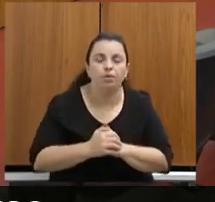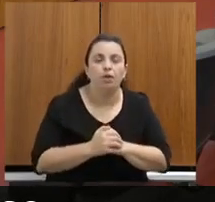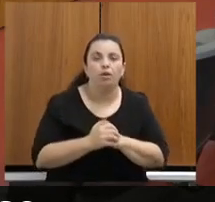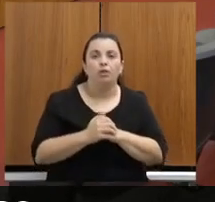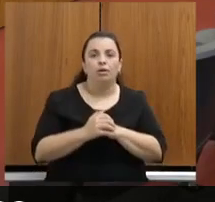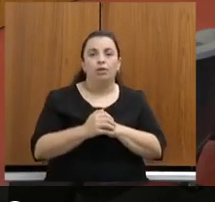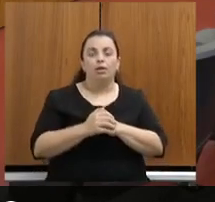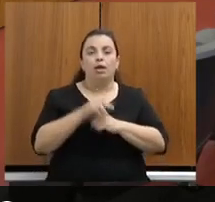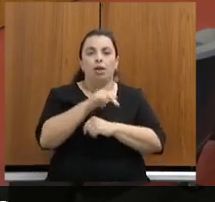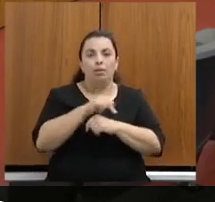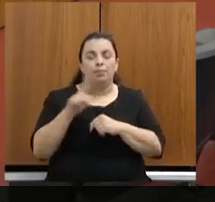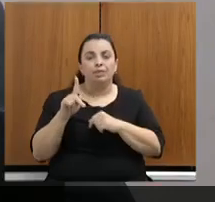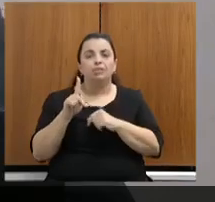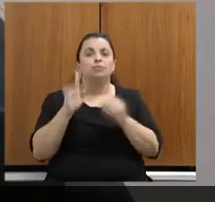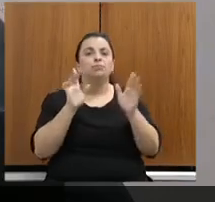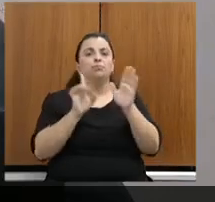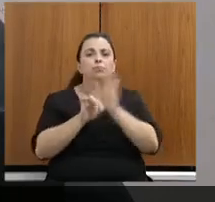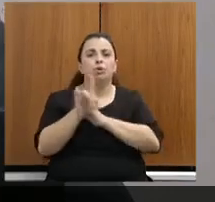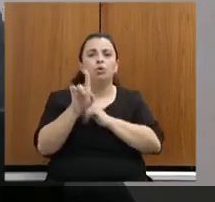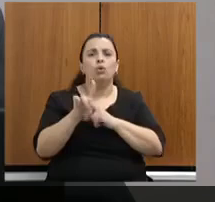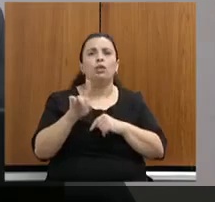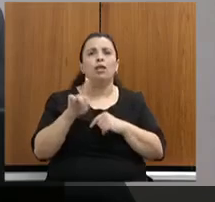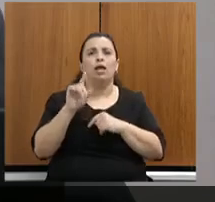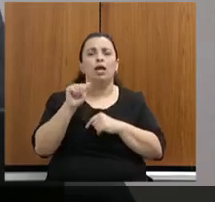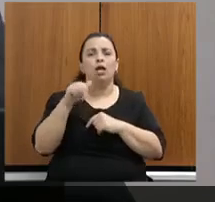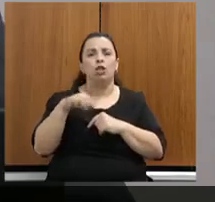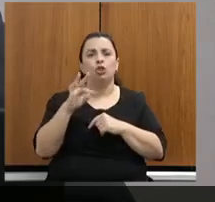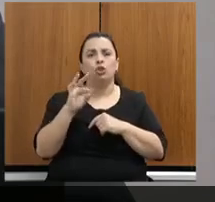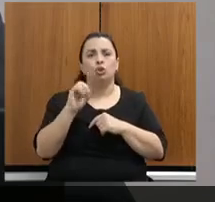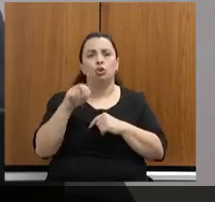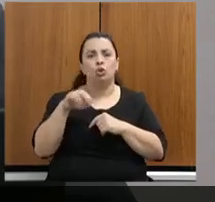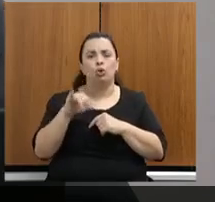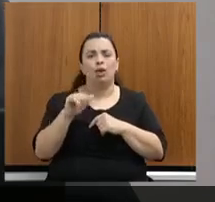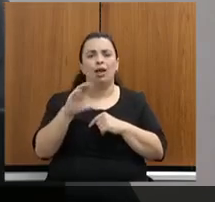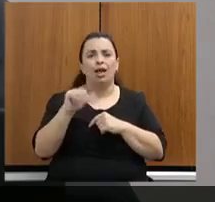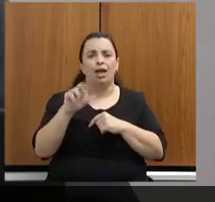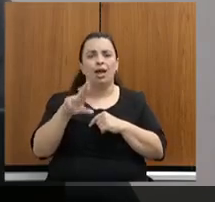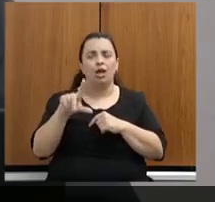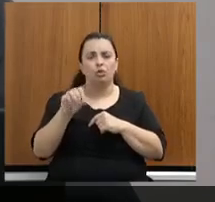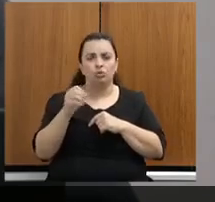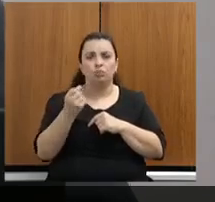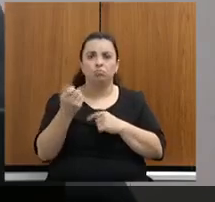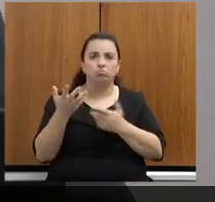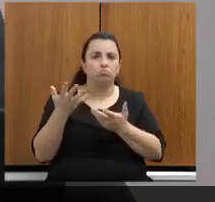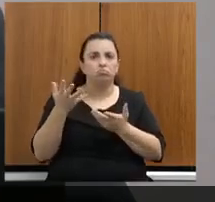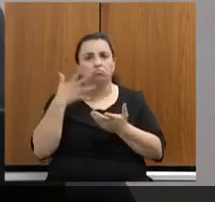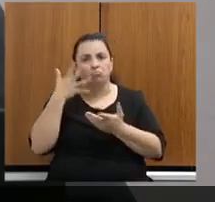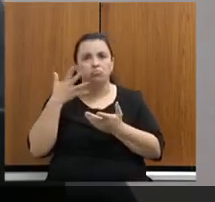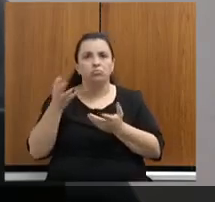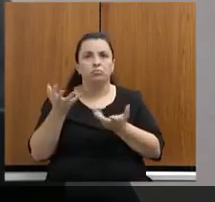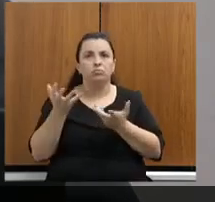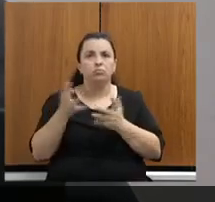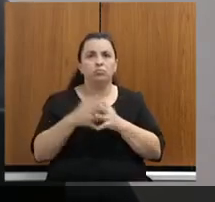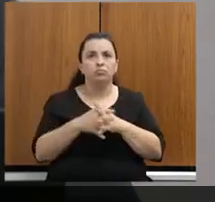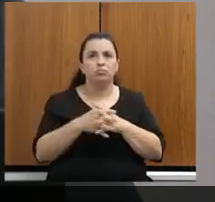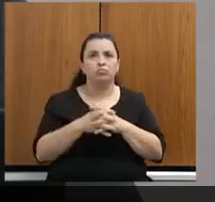E indaga se o deputado Antonio Carlos Arantes se faz presente E aí